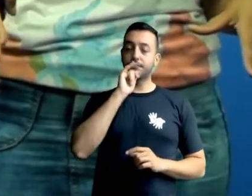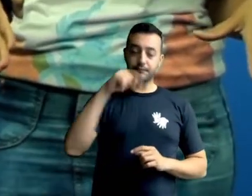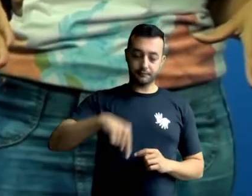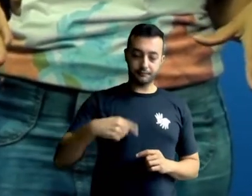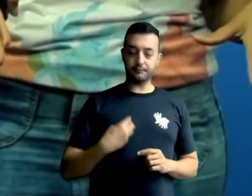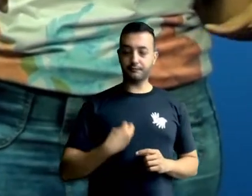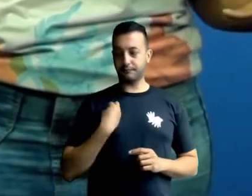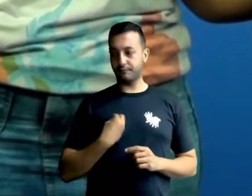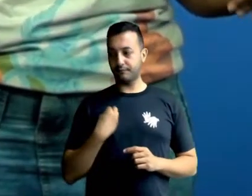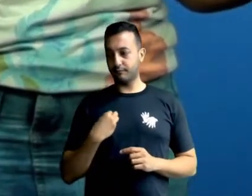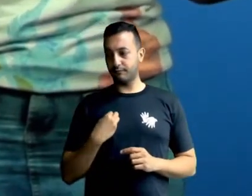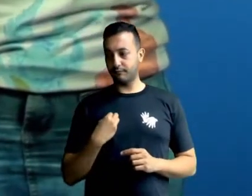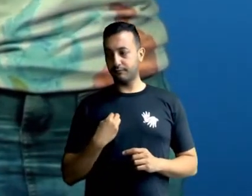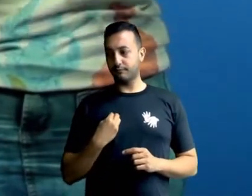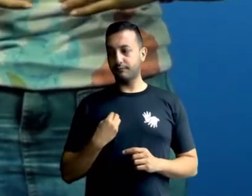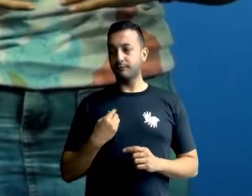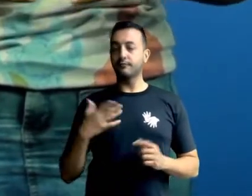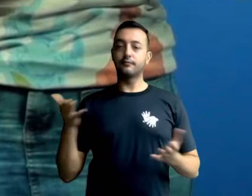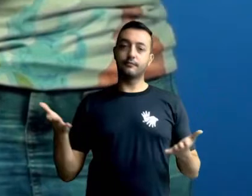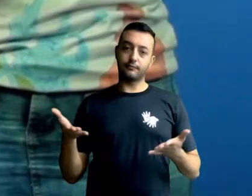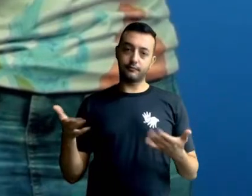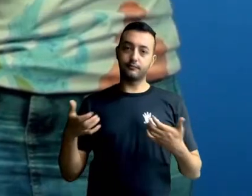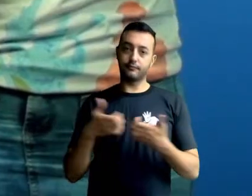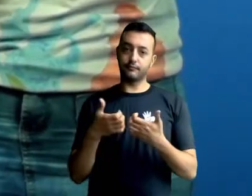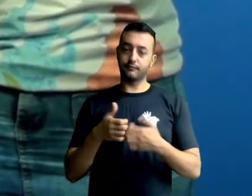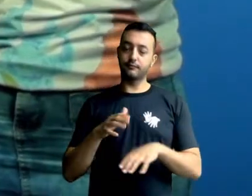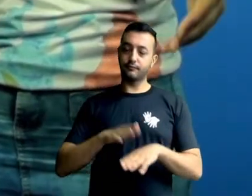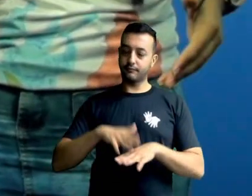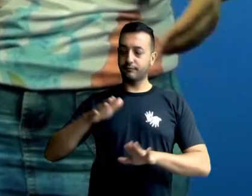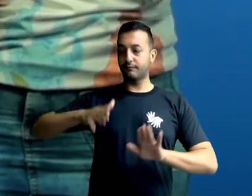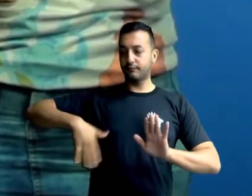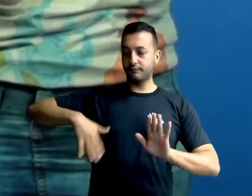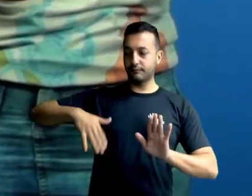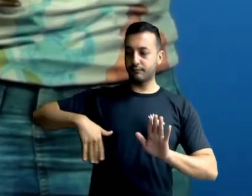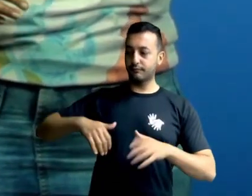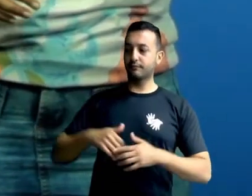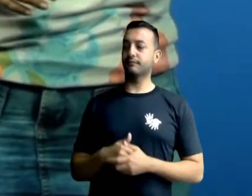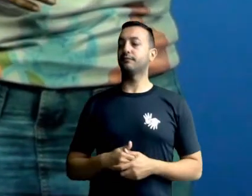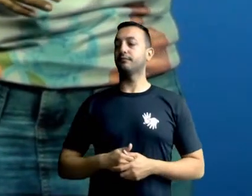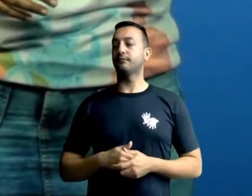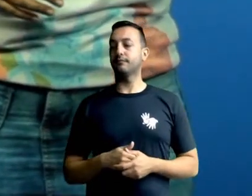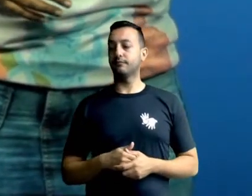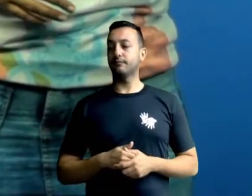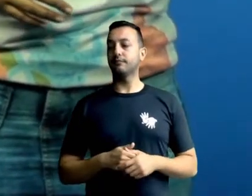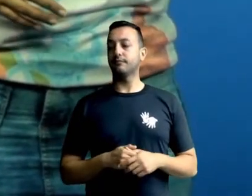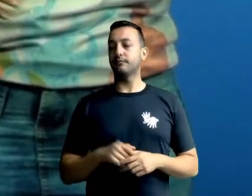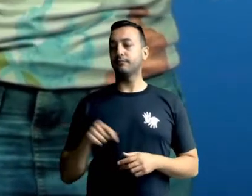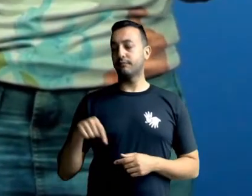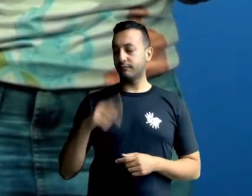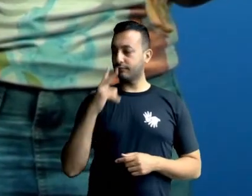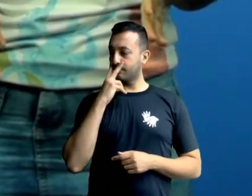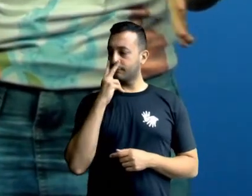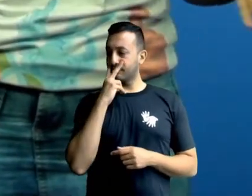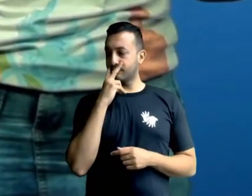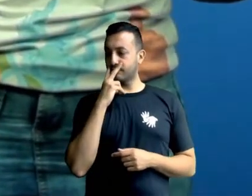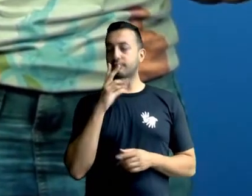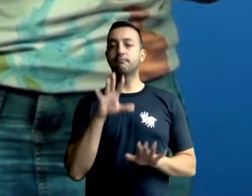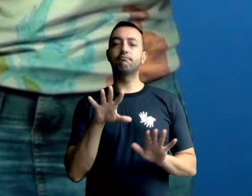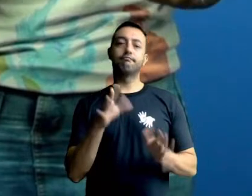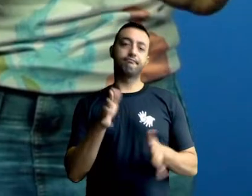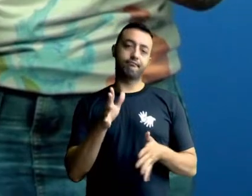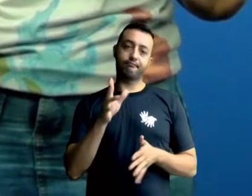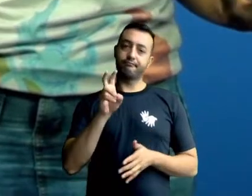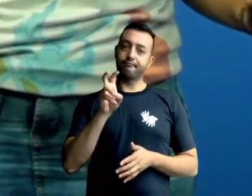nós vivemos, né? Por exemplo, que é mais próximo do litoral, da praia, né? Aqui em Vitória, por exemplo,